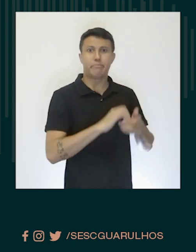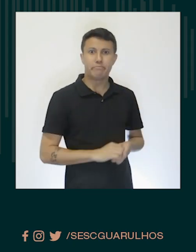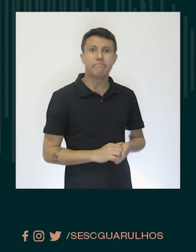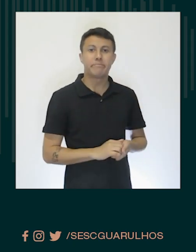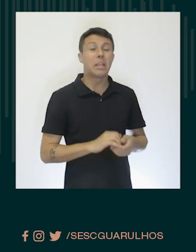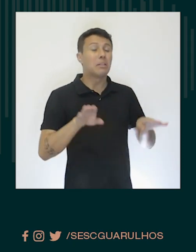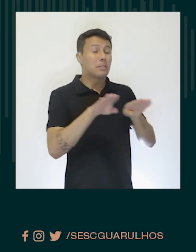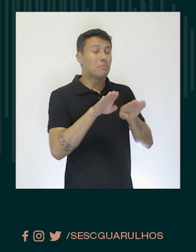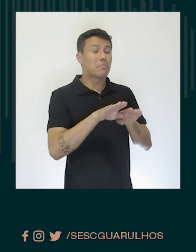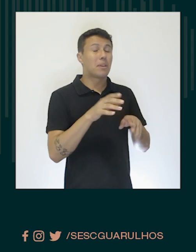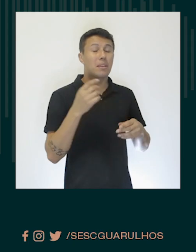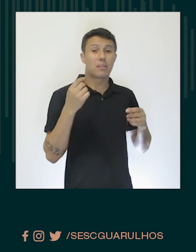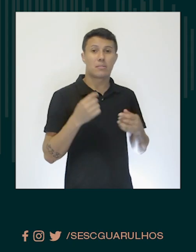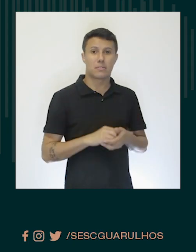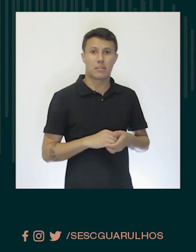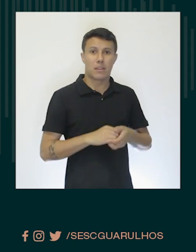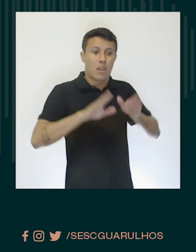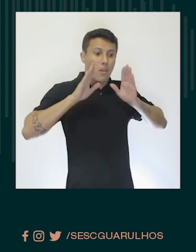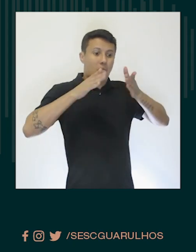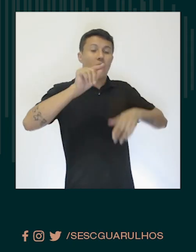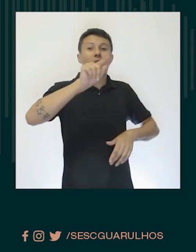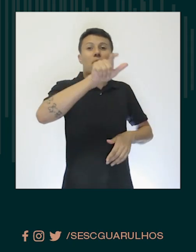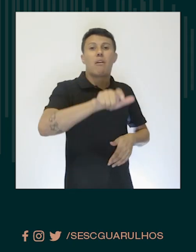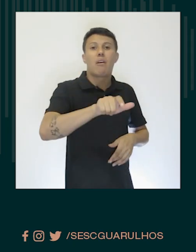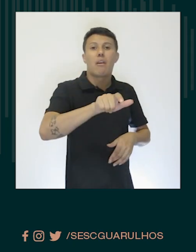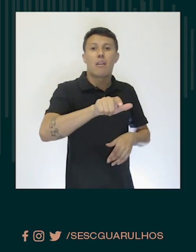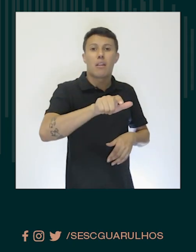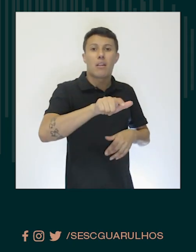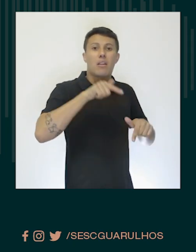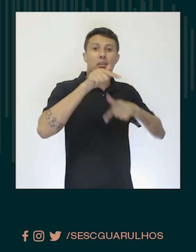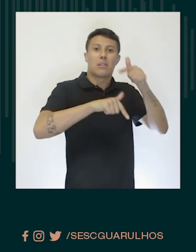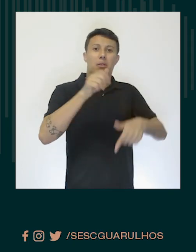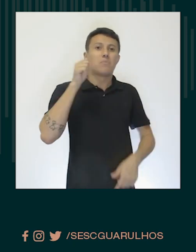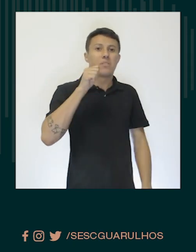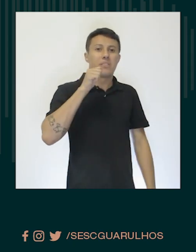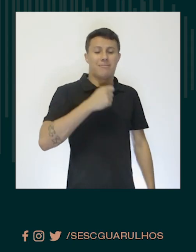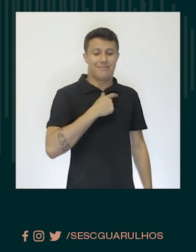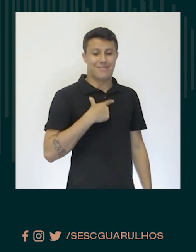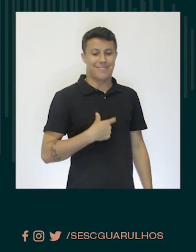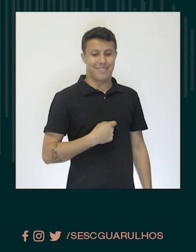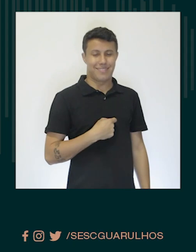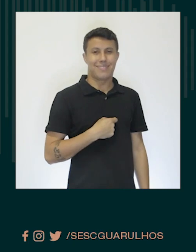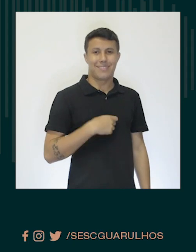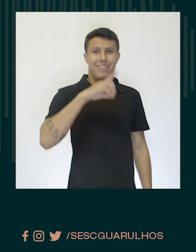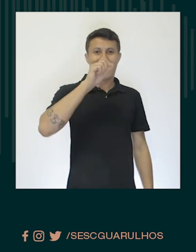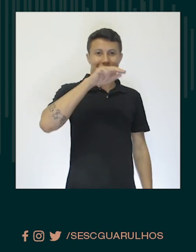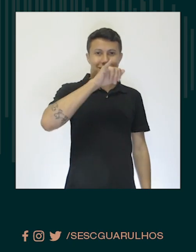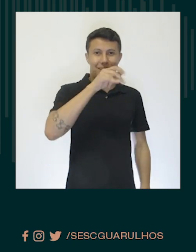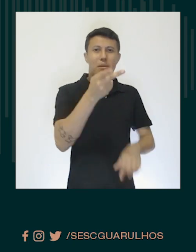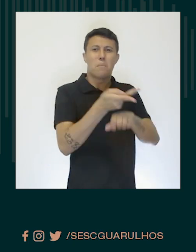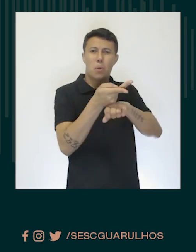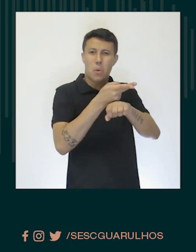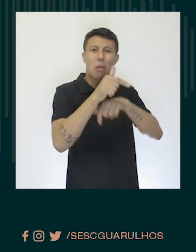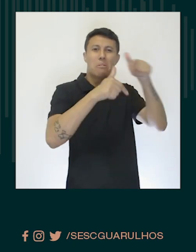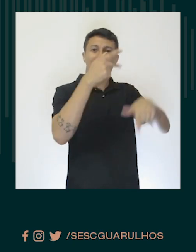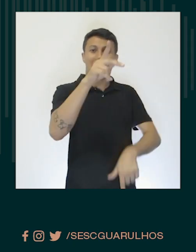também quero enfatizar aí o trabalho da Dani, Joana Dark. Pode procurar esse trampo aí que vocês